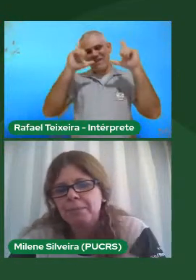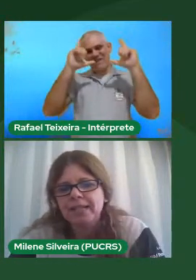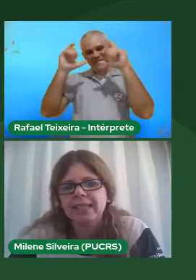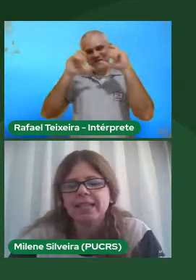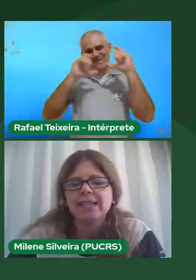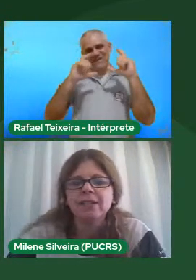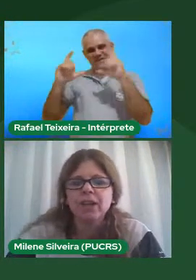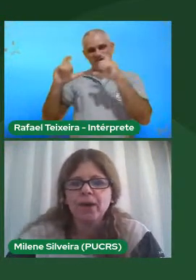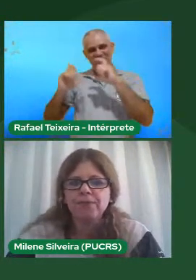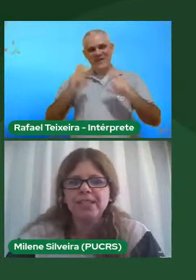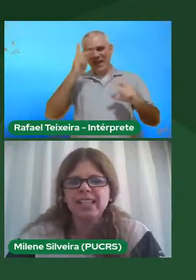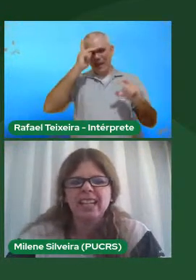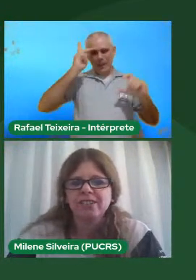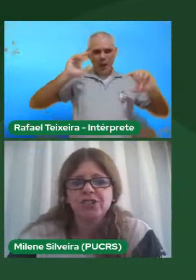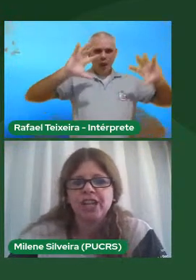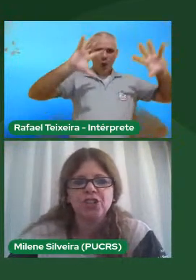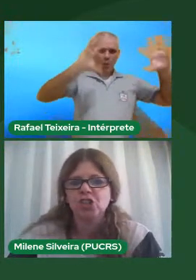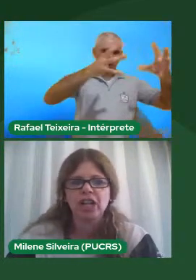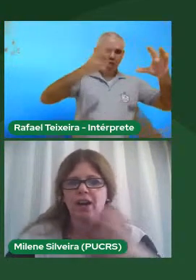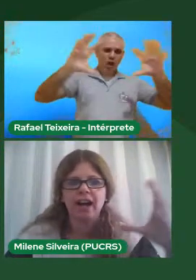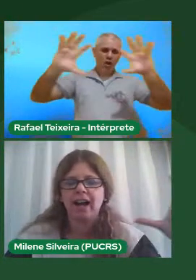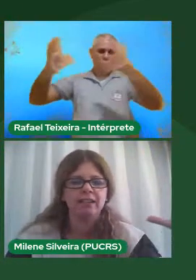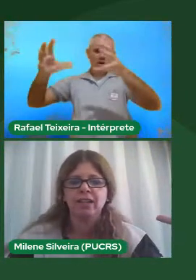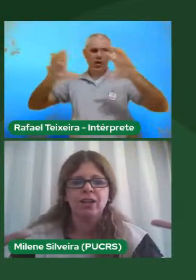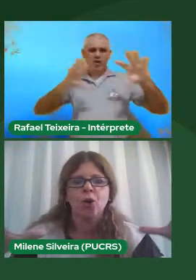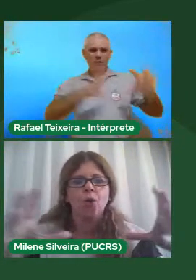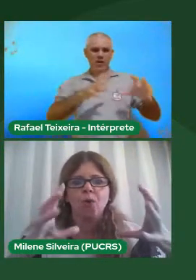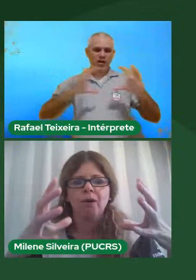mega representação da UFC, gente, eu acho que